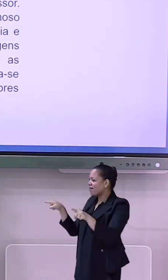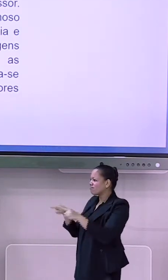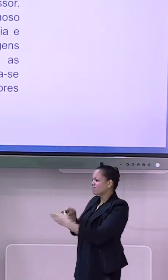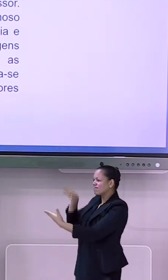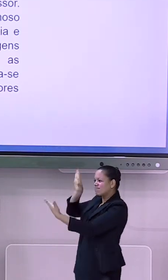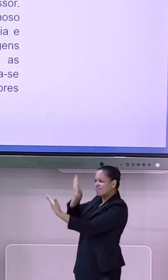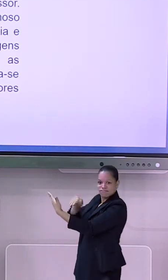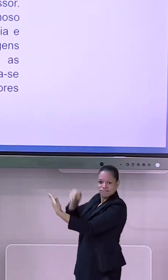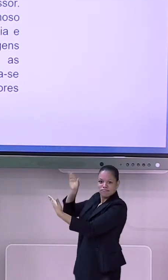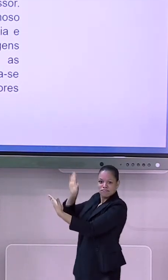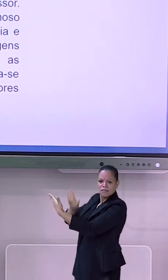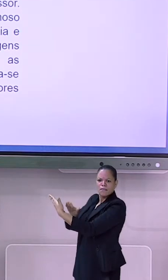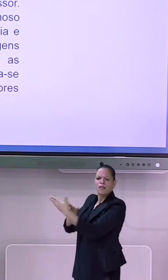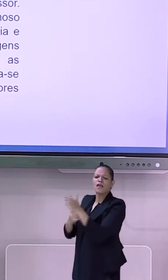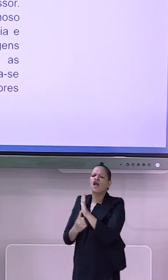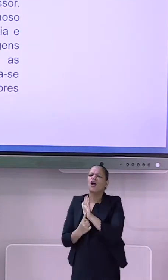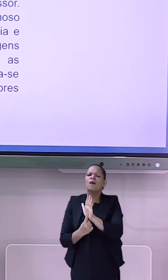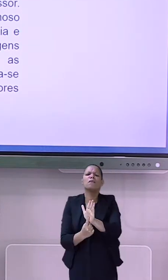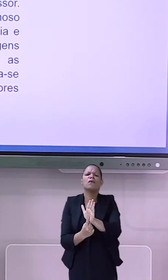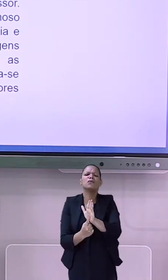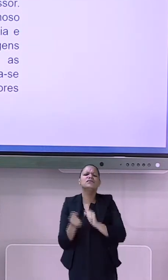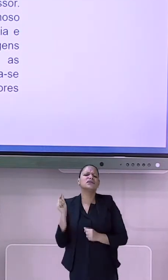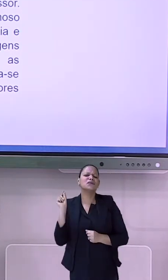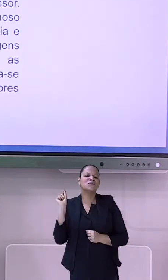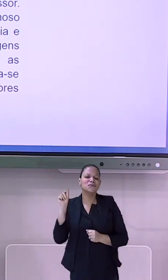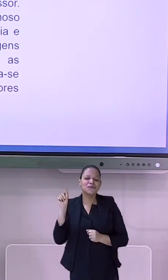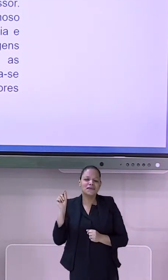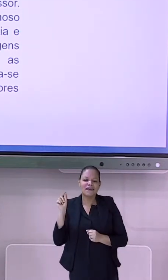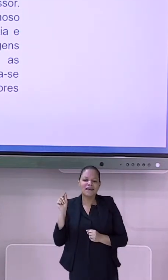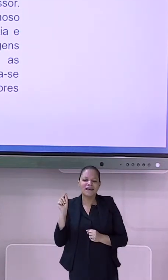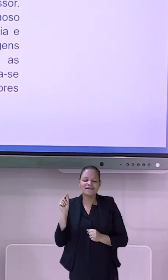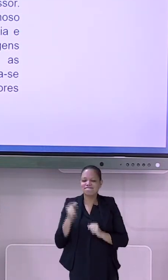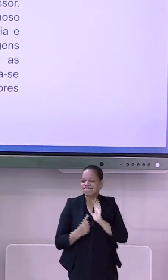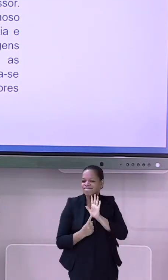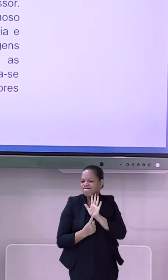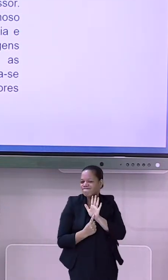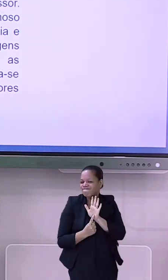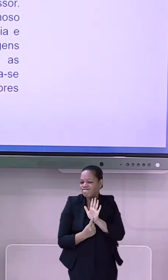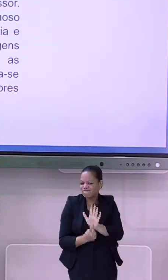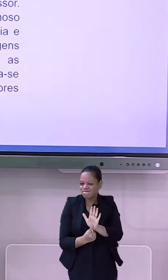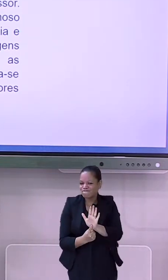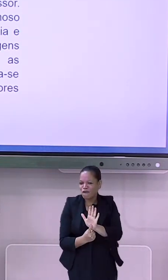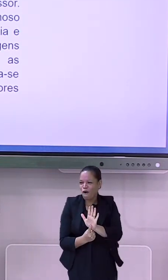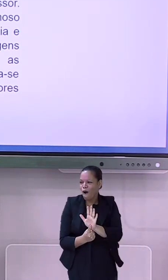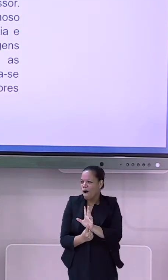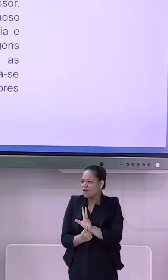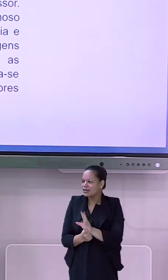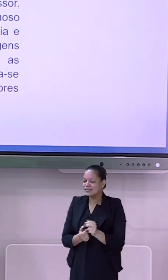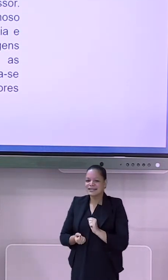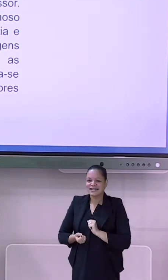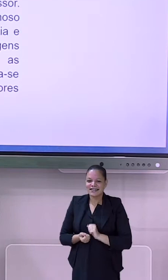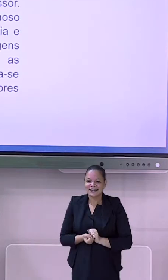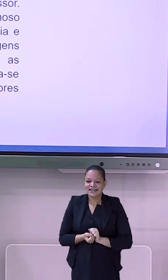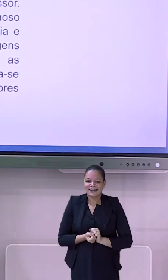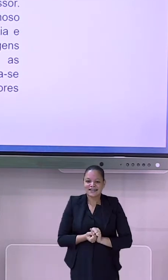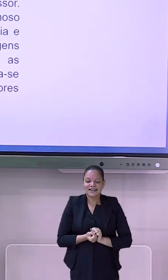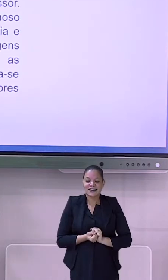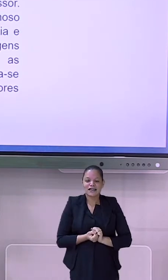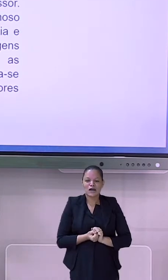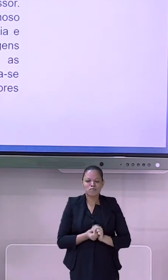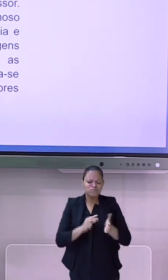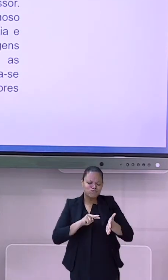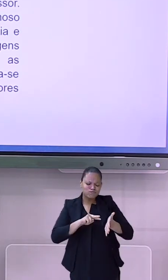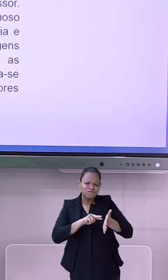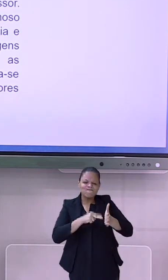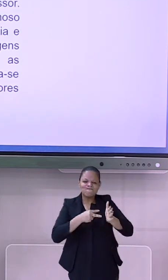a representatividade que encaixa dentro de você. Quando você olha, quando eu olhei aquela imagem anterior, eu vi o infinito.